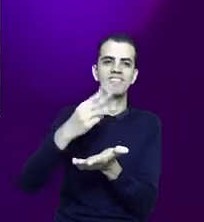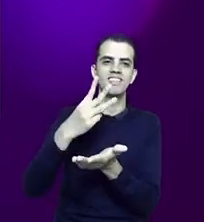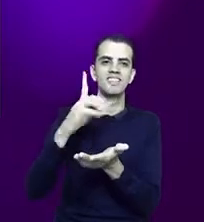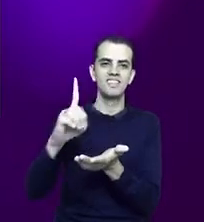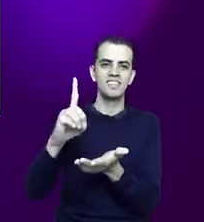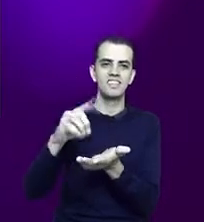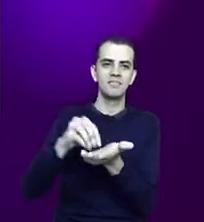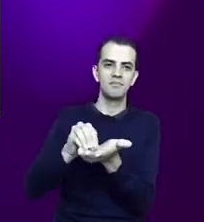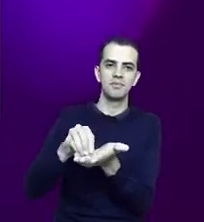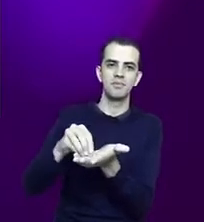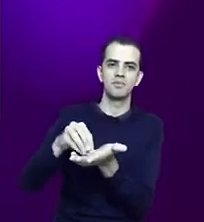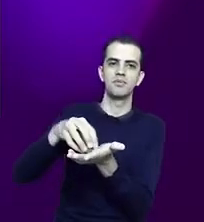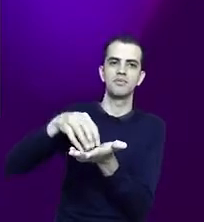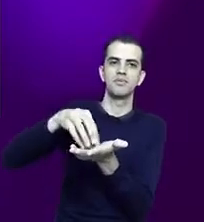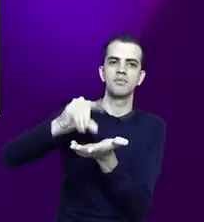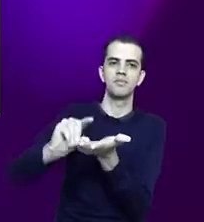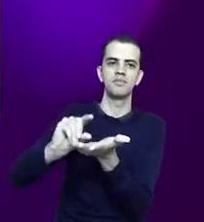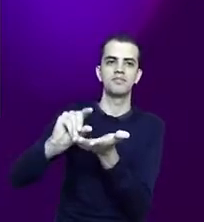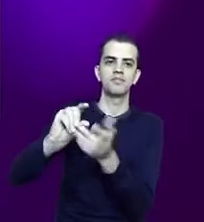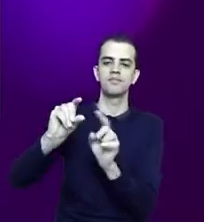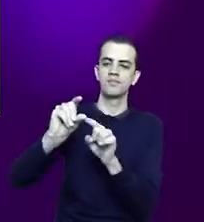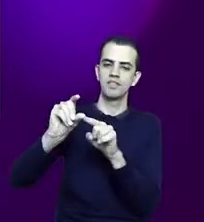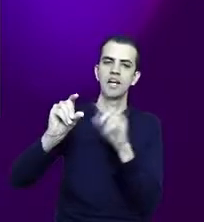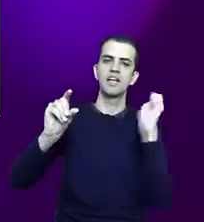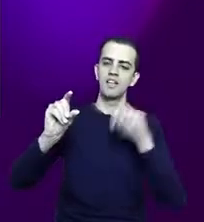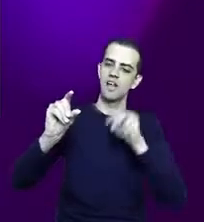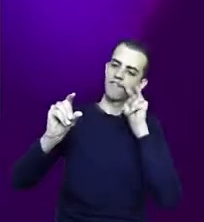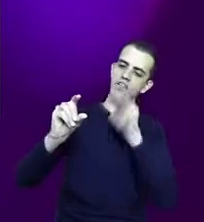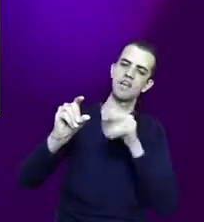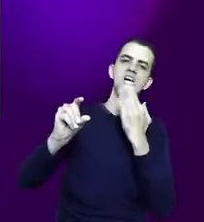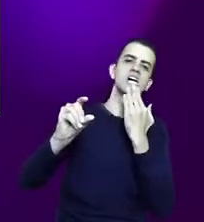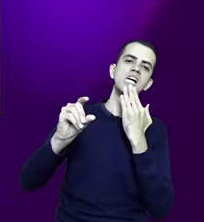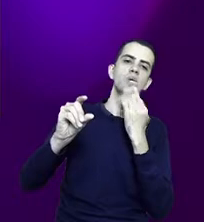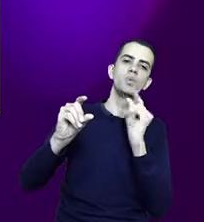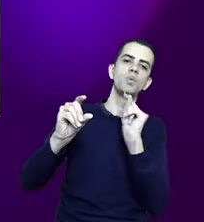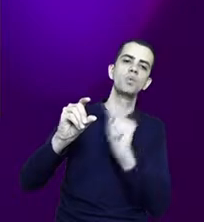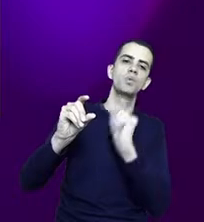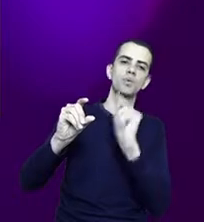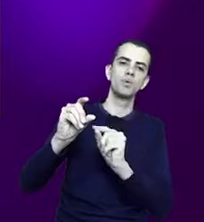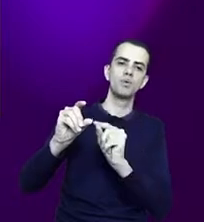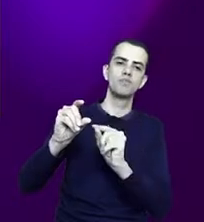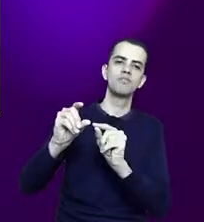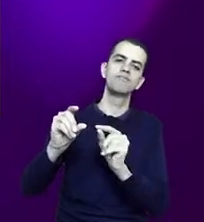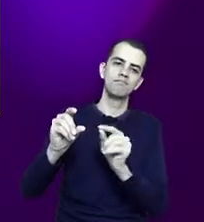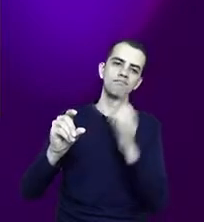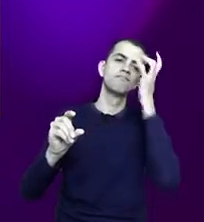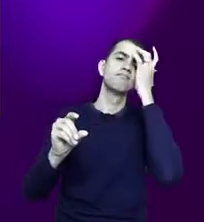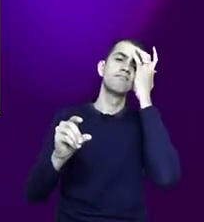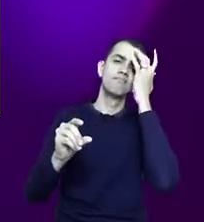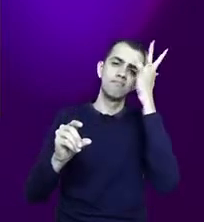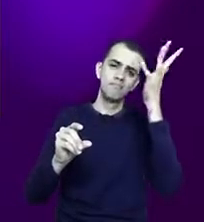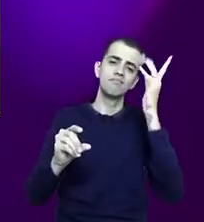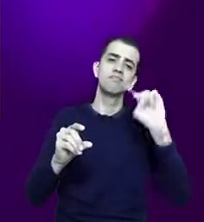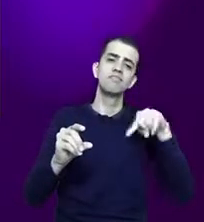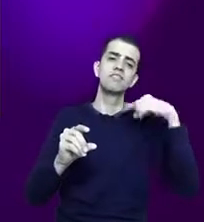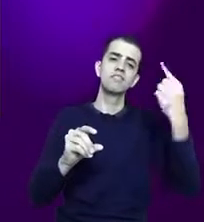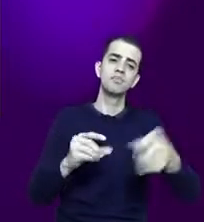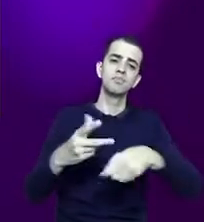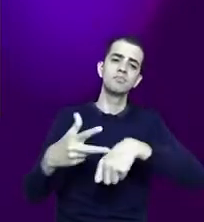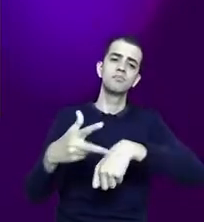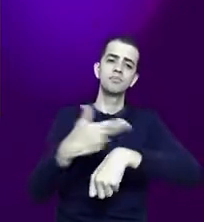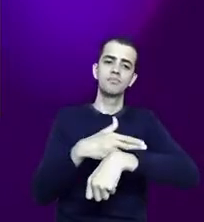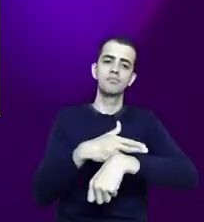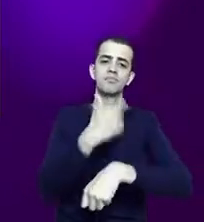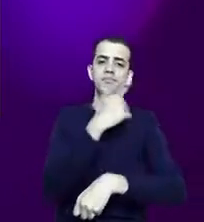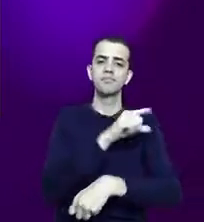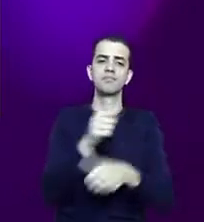da deformidade, como o Dr. Fernando já demonstrou também, que facilita em muito a